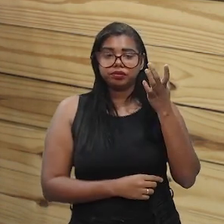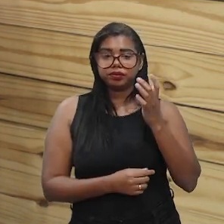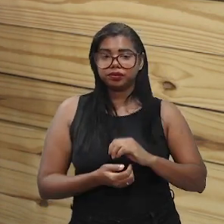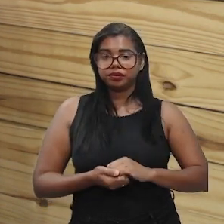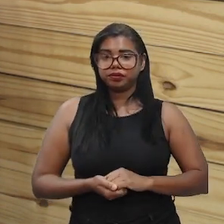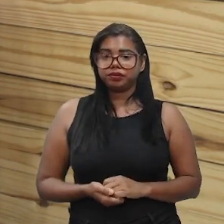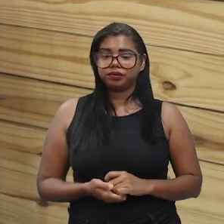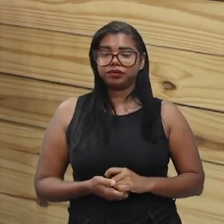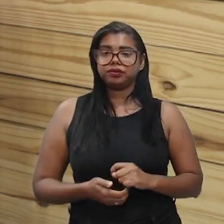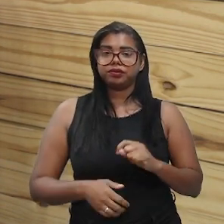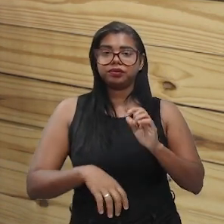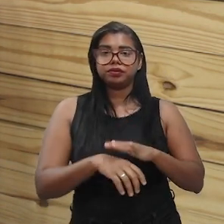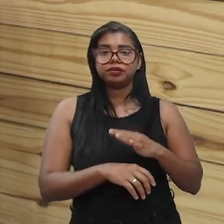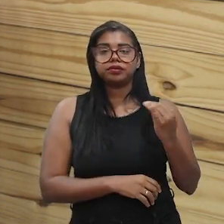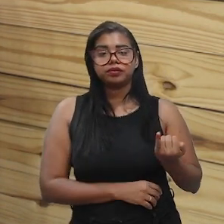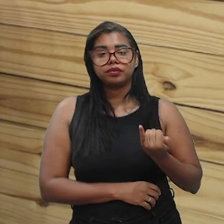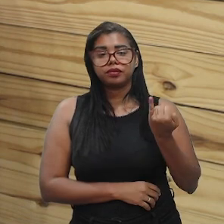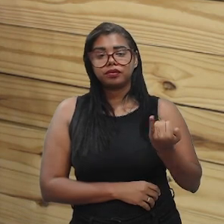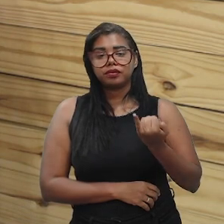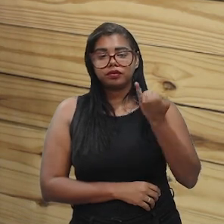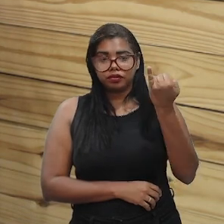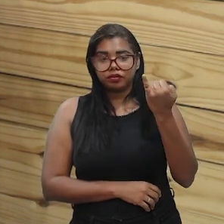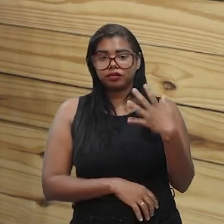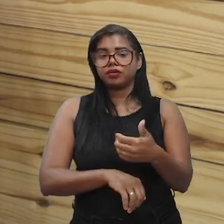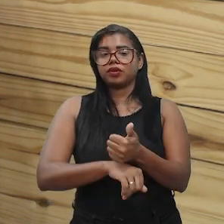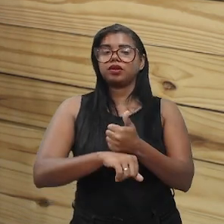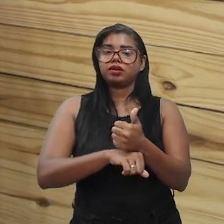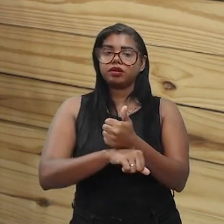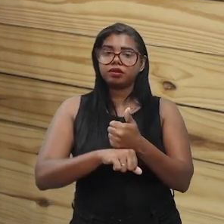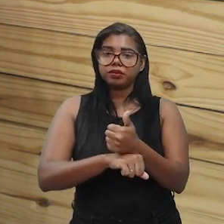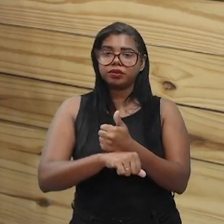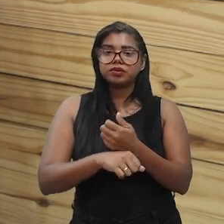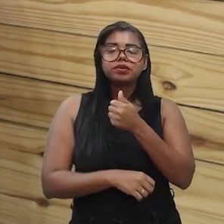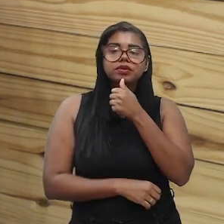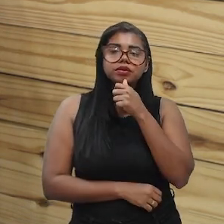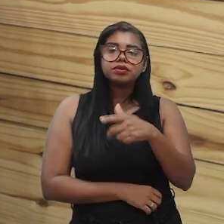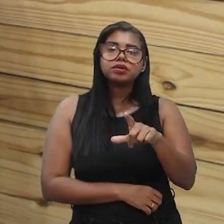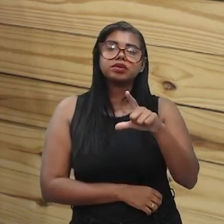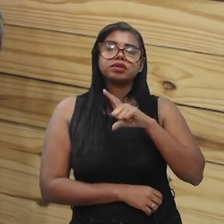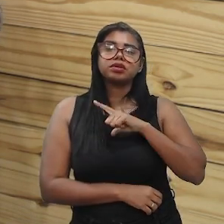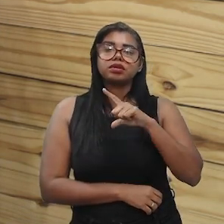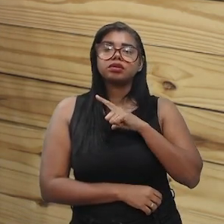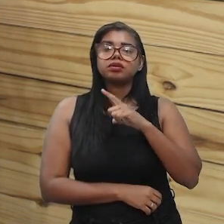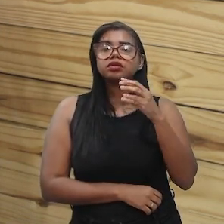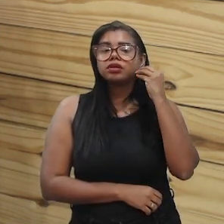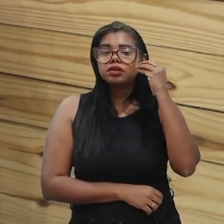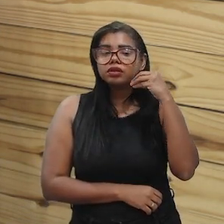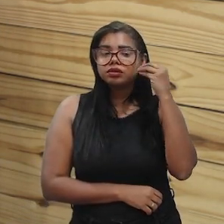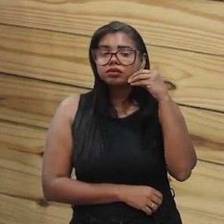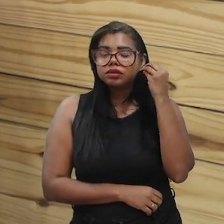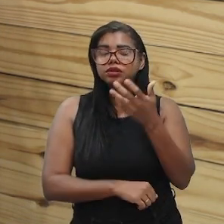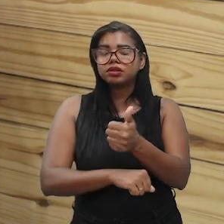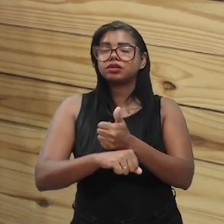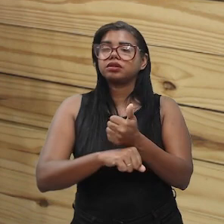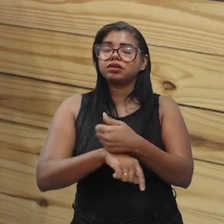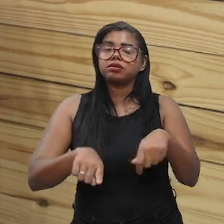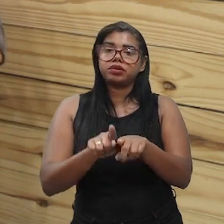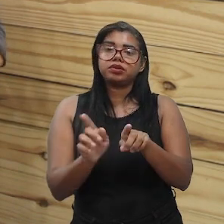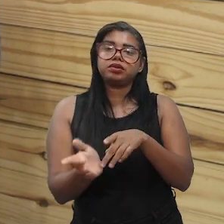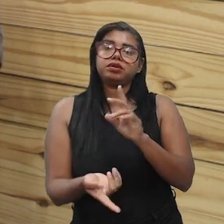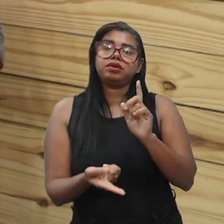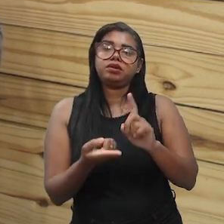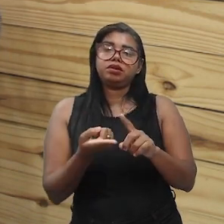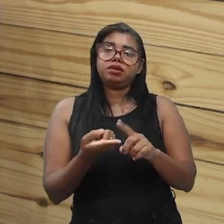é muito importante para o profissional. Para aquele que ainda não tem a experiência profissional, ele estabelece, eu vou